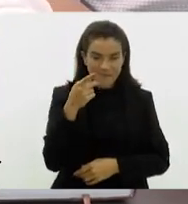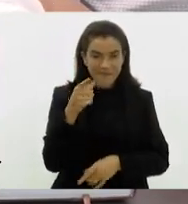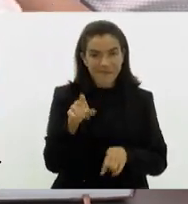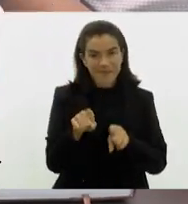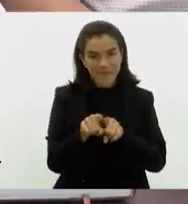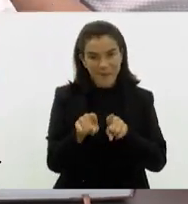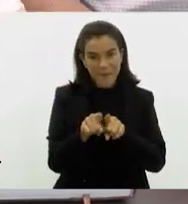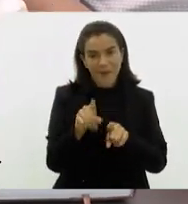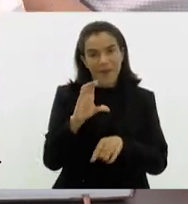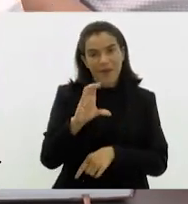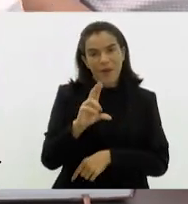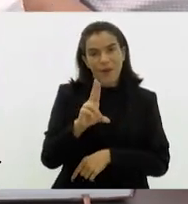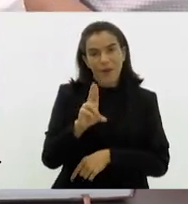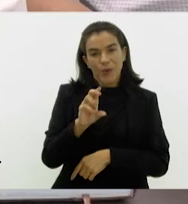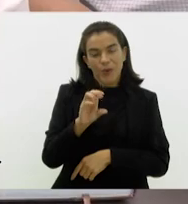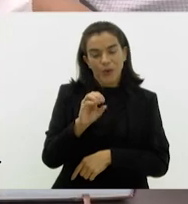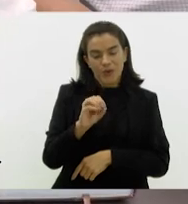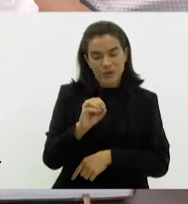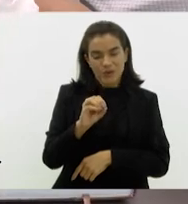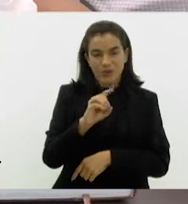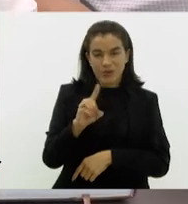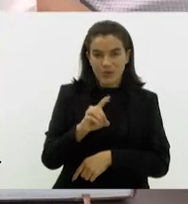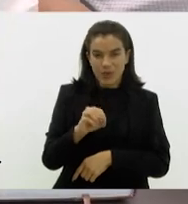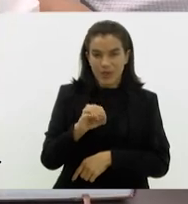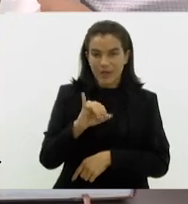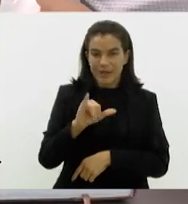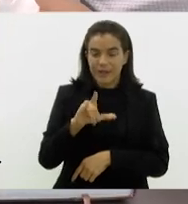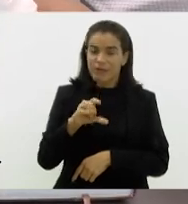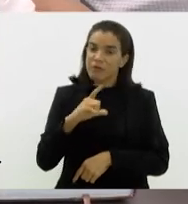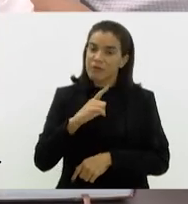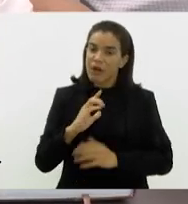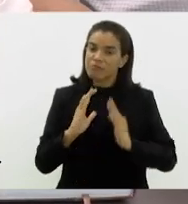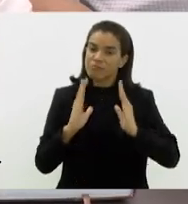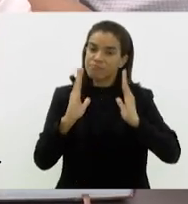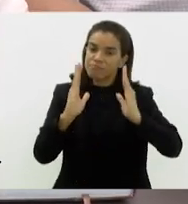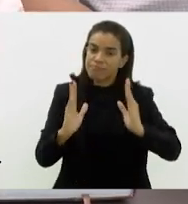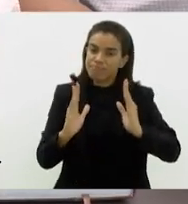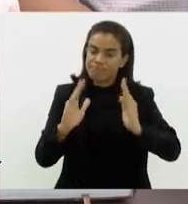deputado Cozzolino, poderia dar um prazo para adaptação.